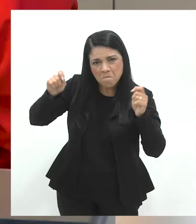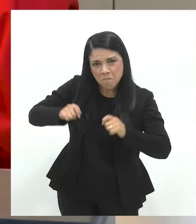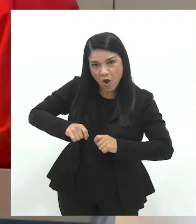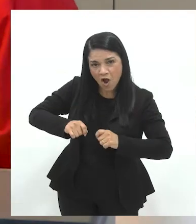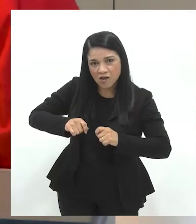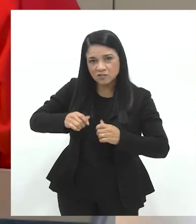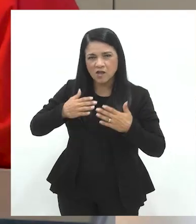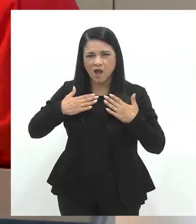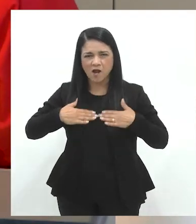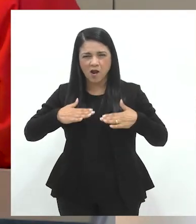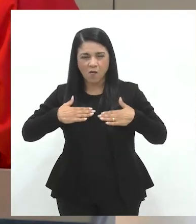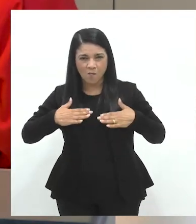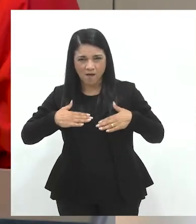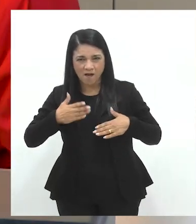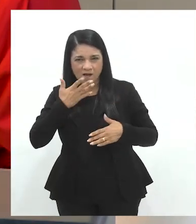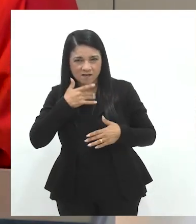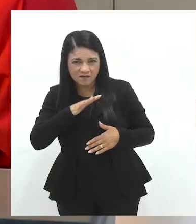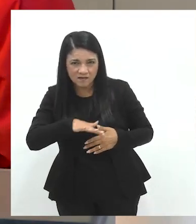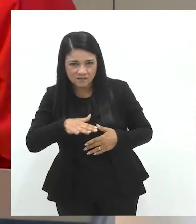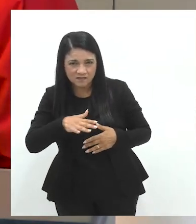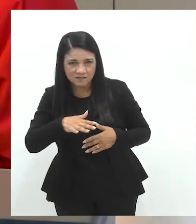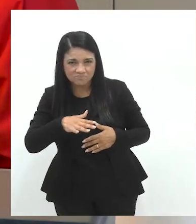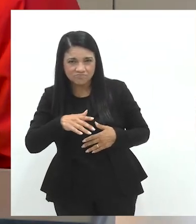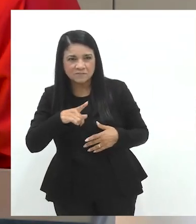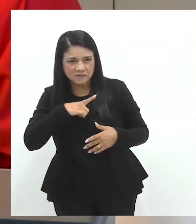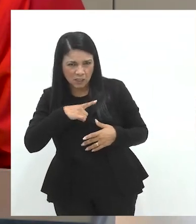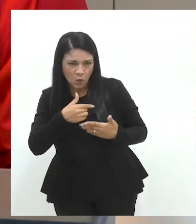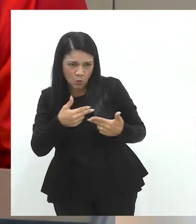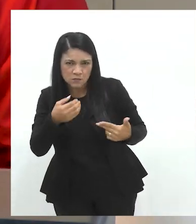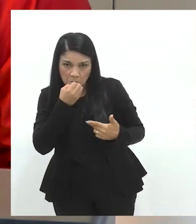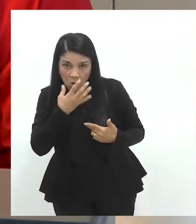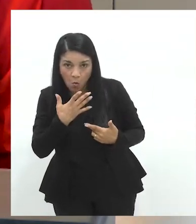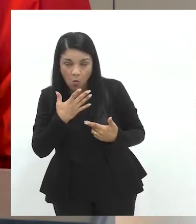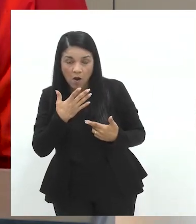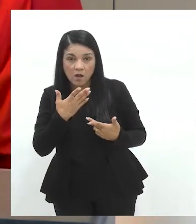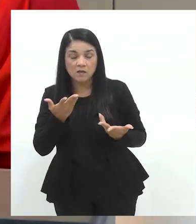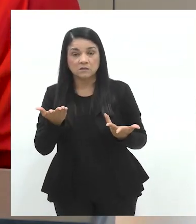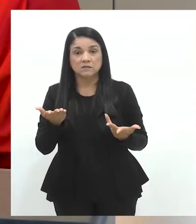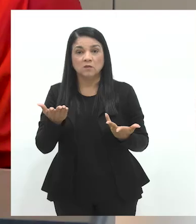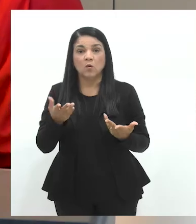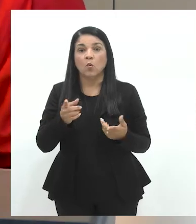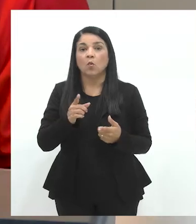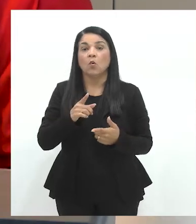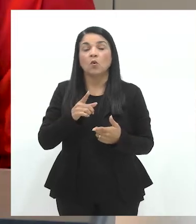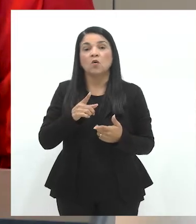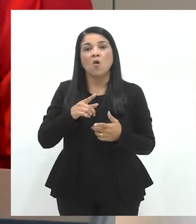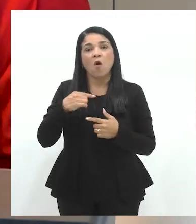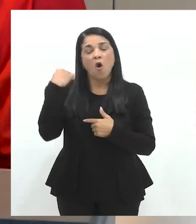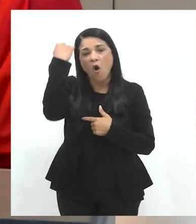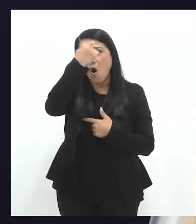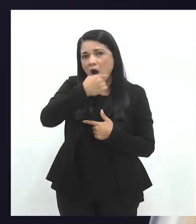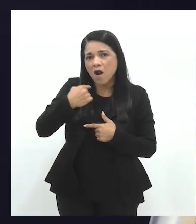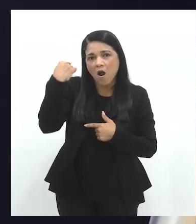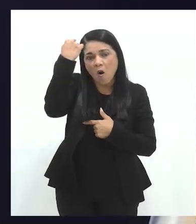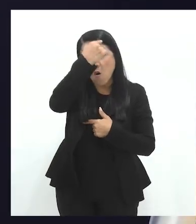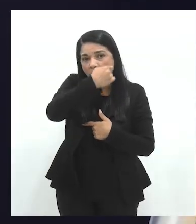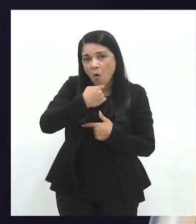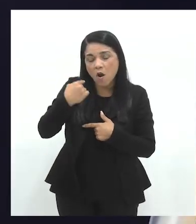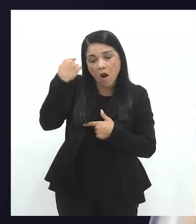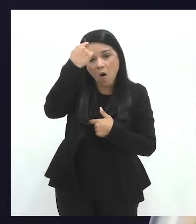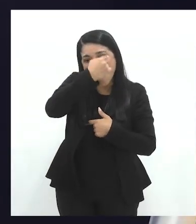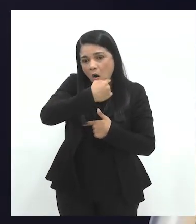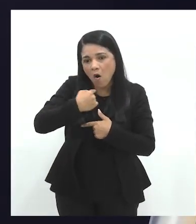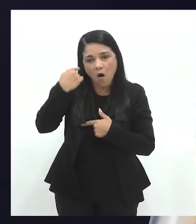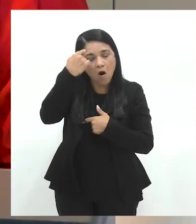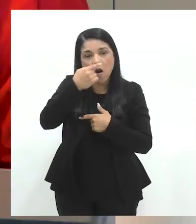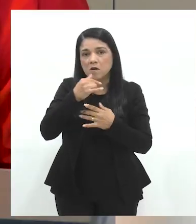o coração dessa criança? Não tem nada de bom para tirar nisso daí, até porque o horário é excessivo, né? Muitas horas na tela, Sim. não